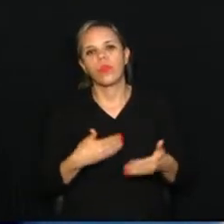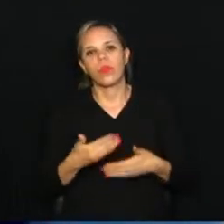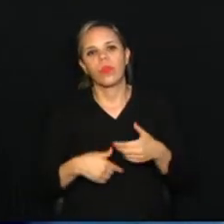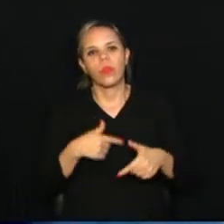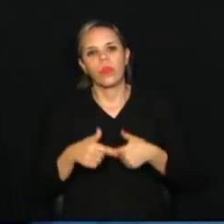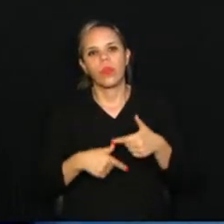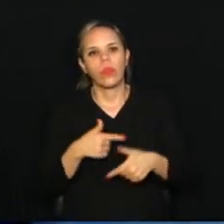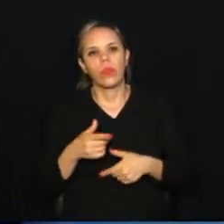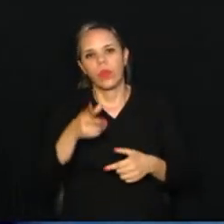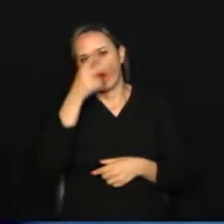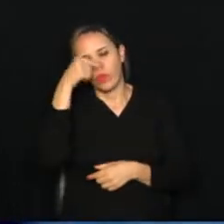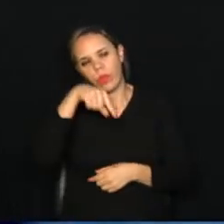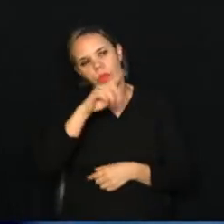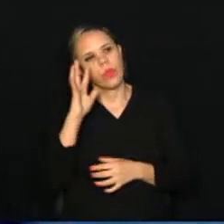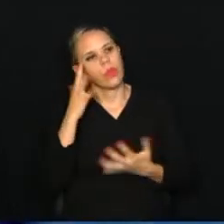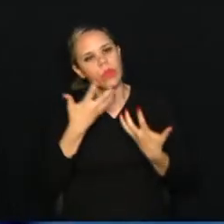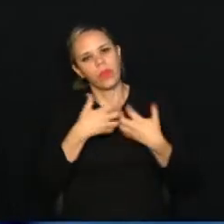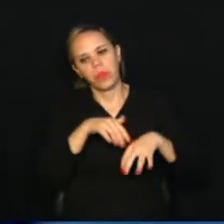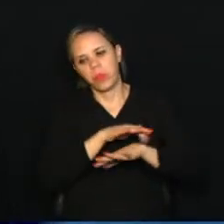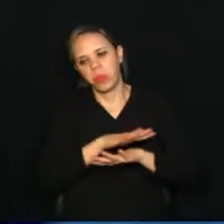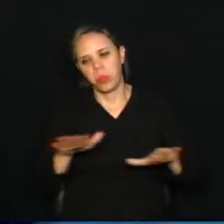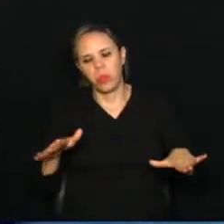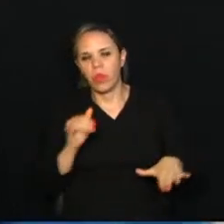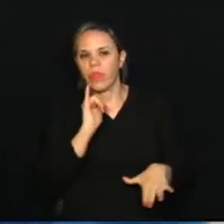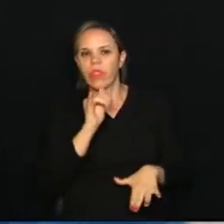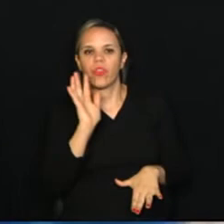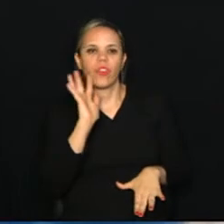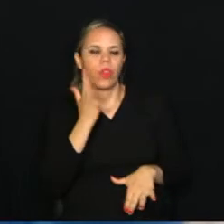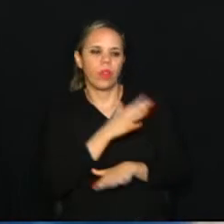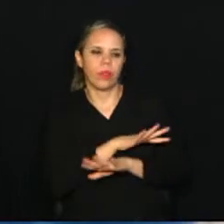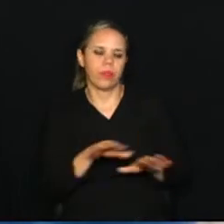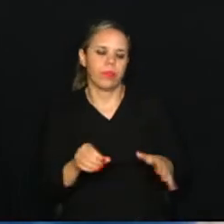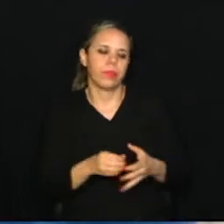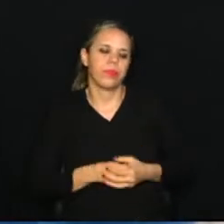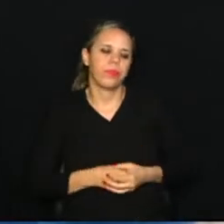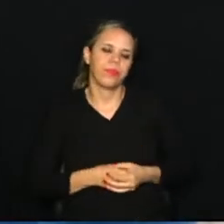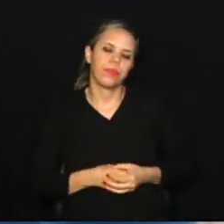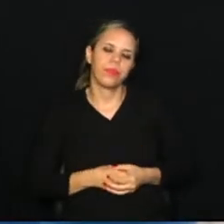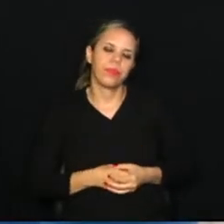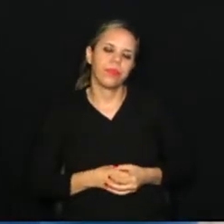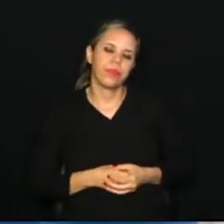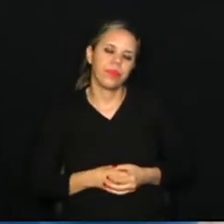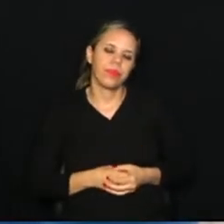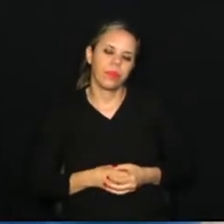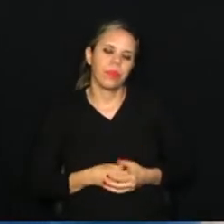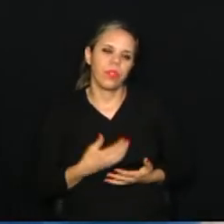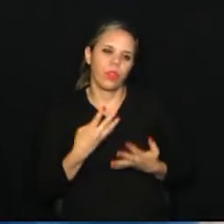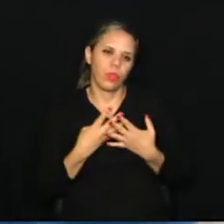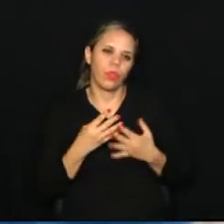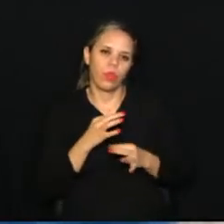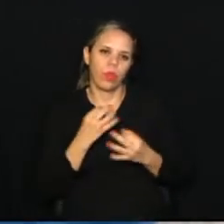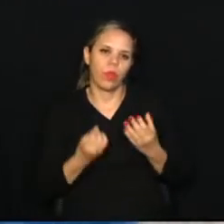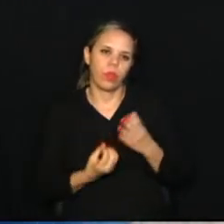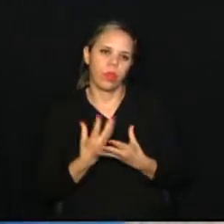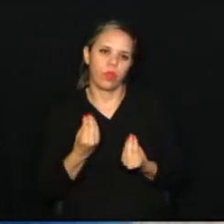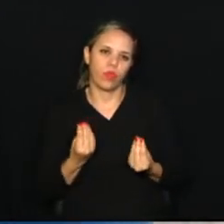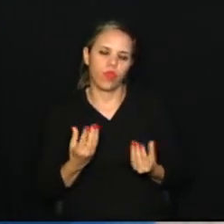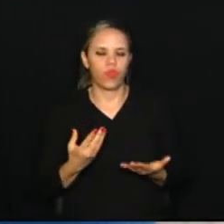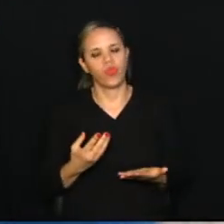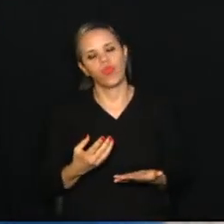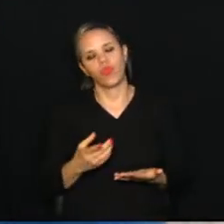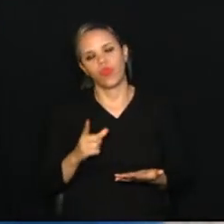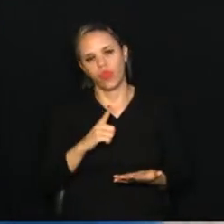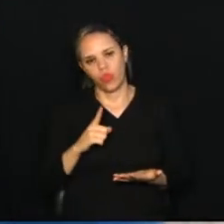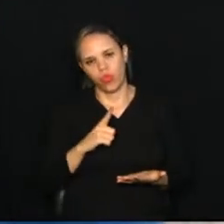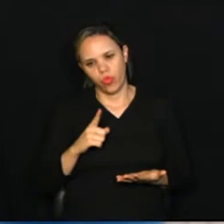trabalho, a prefeitura foi lá, resolveu e a gente até falou, olha, isso aí já foi até resolvido, e às vezes acontece bastante. Então, a gente tem